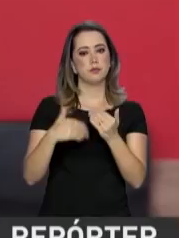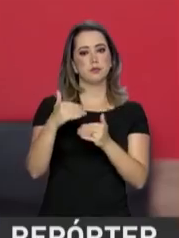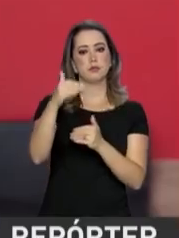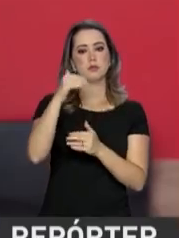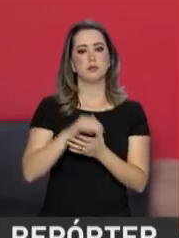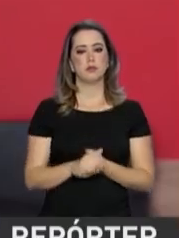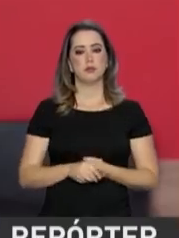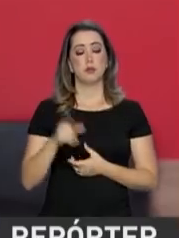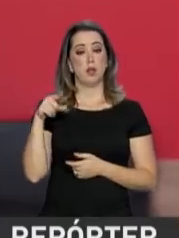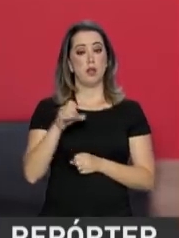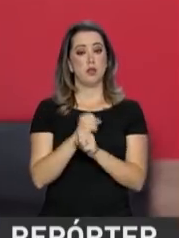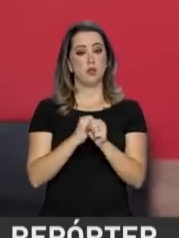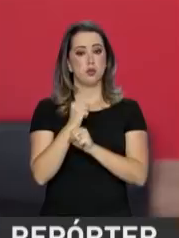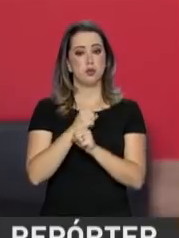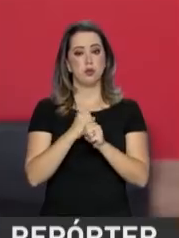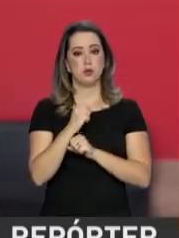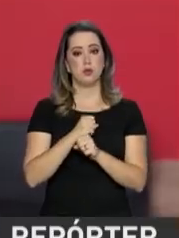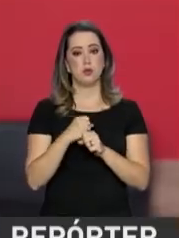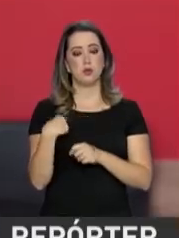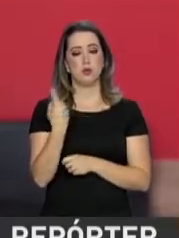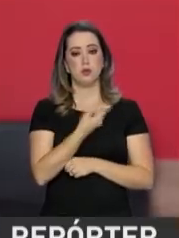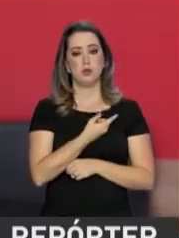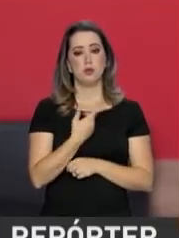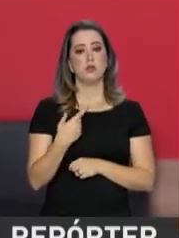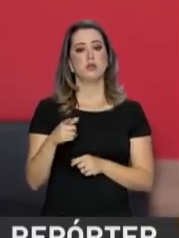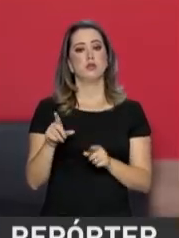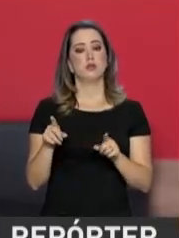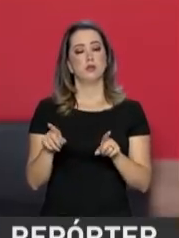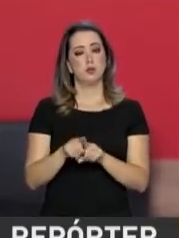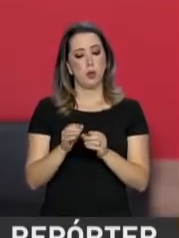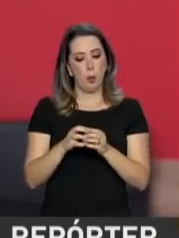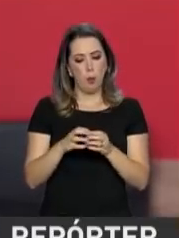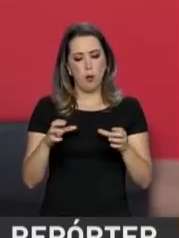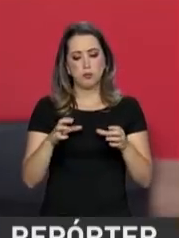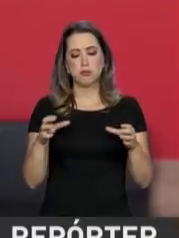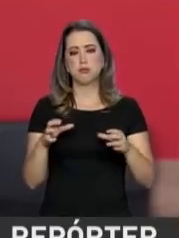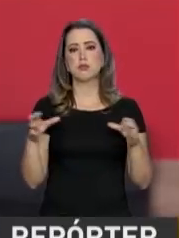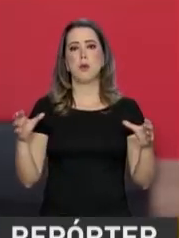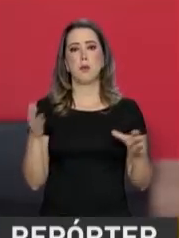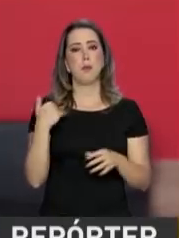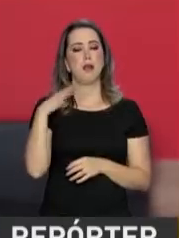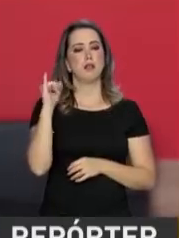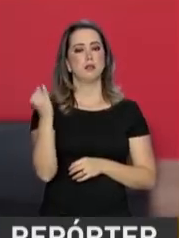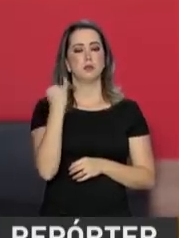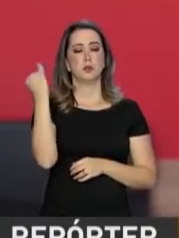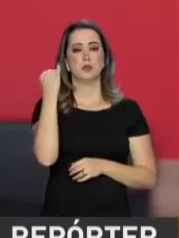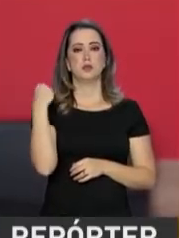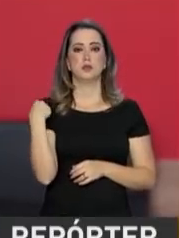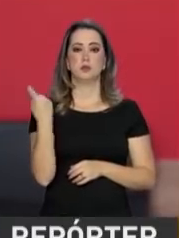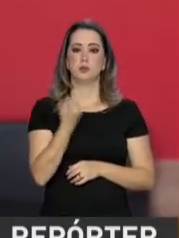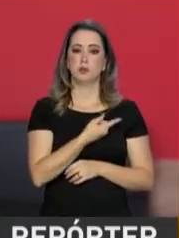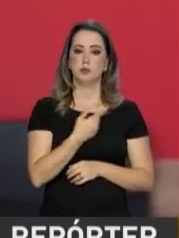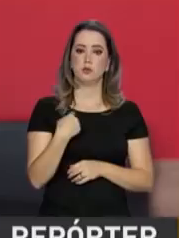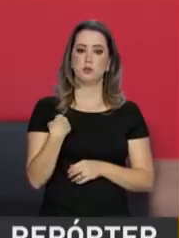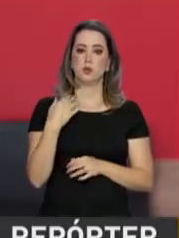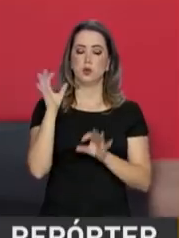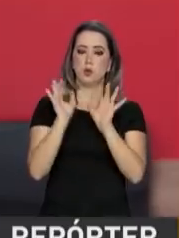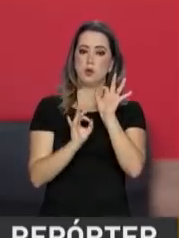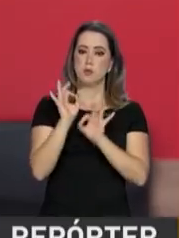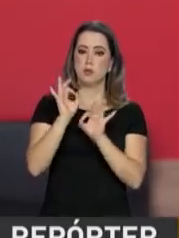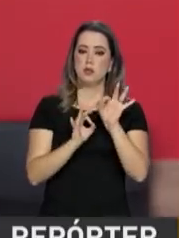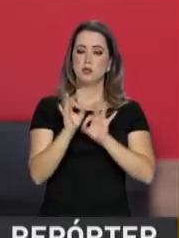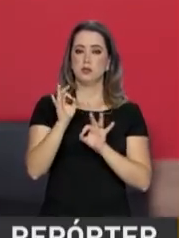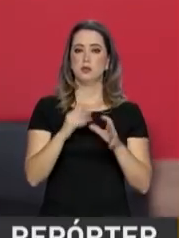este ano particularmente a gente está fazendo uma expansão mais audaciosa então nosso planejamento